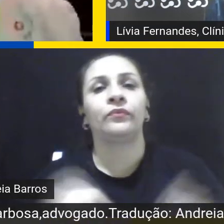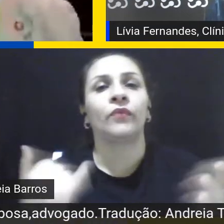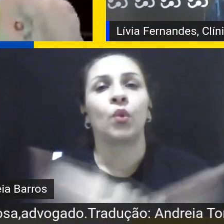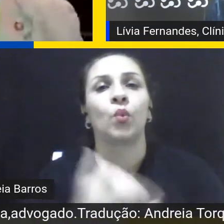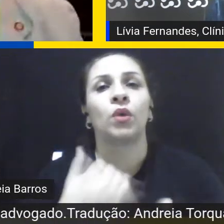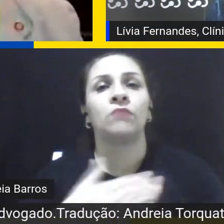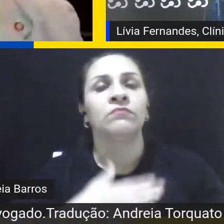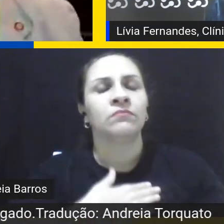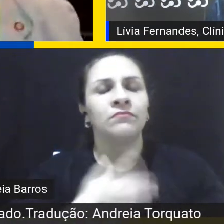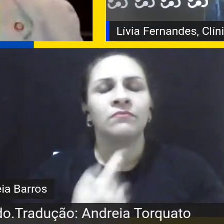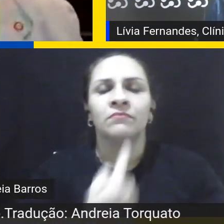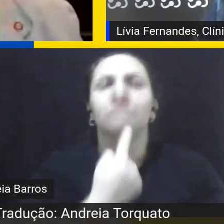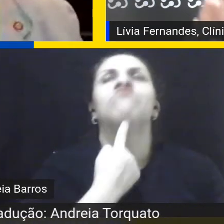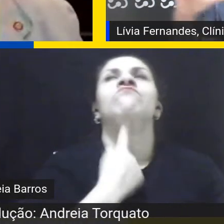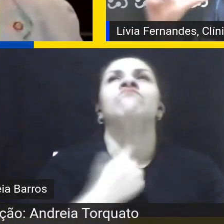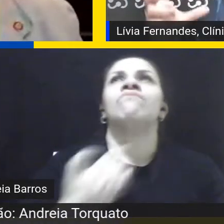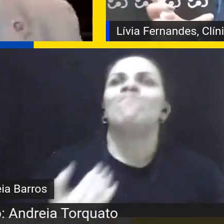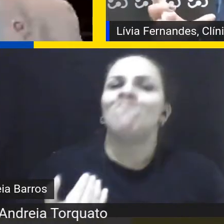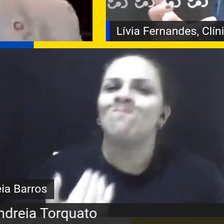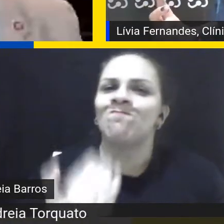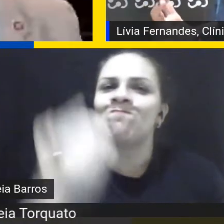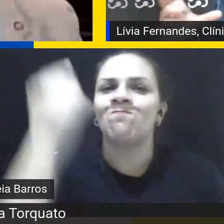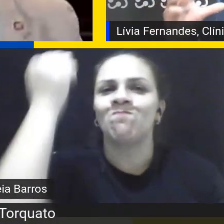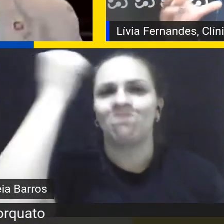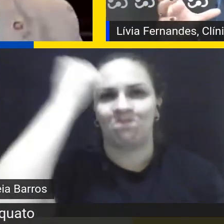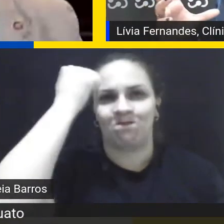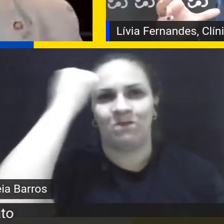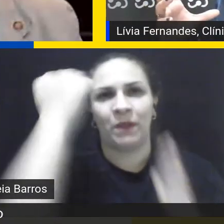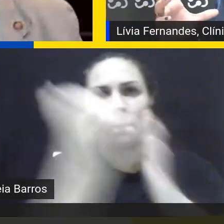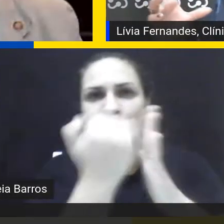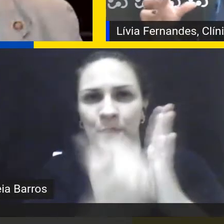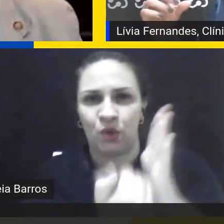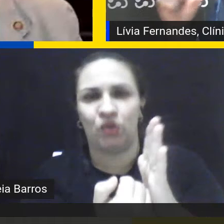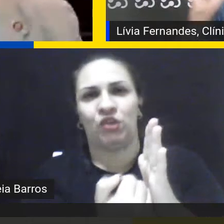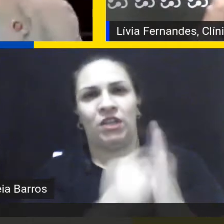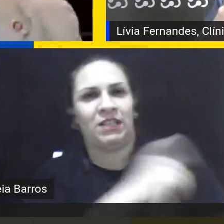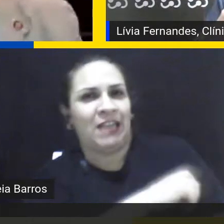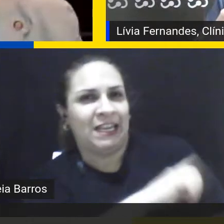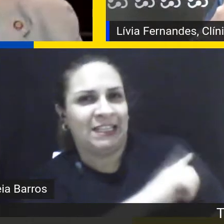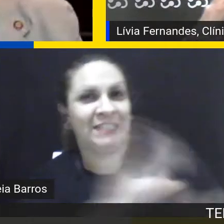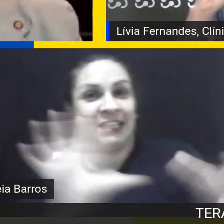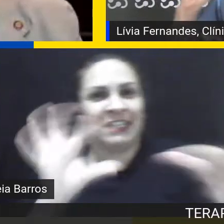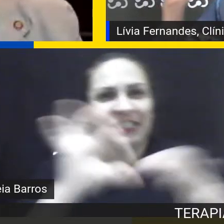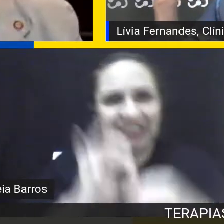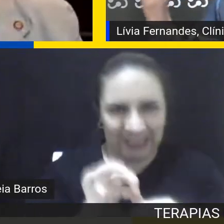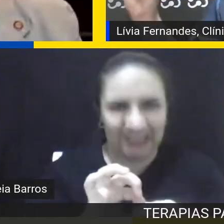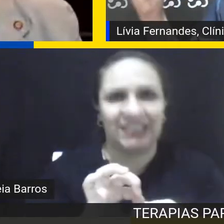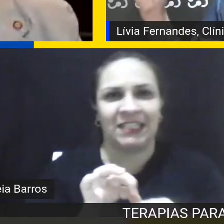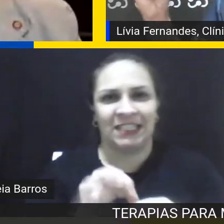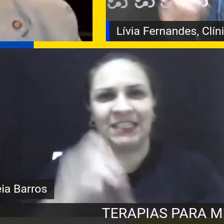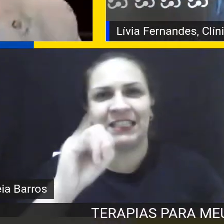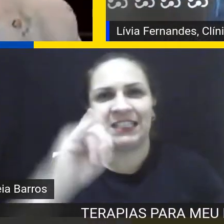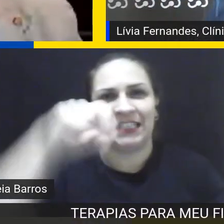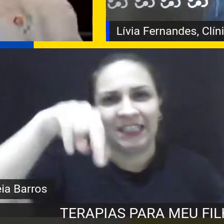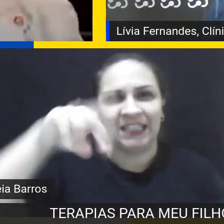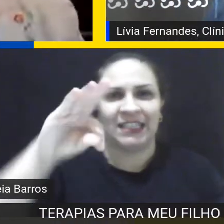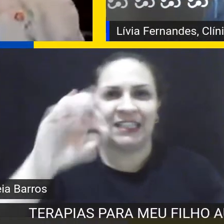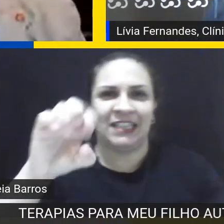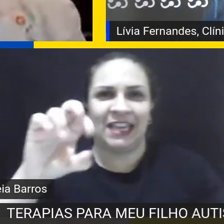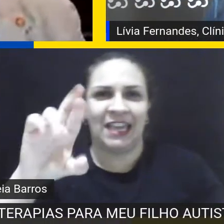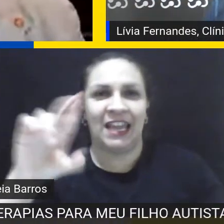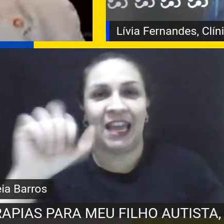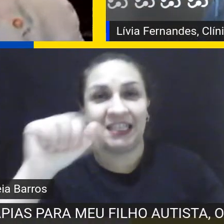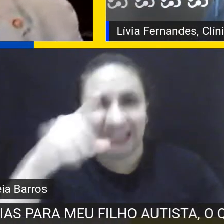levou a pensar no projeto da interação, né, a toda essa equipe